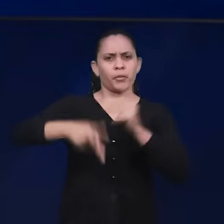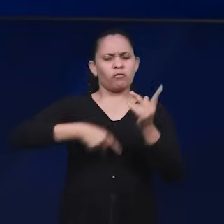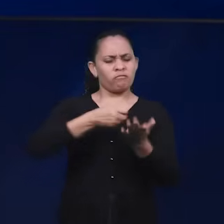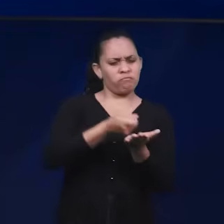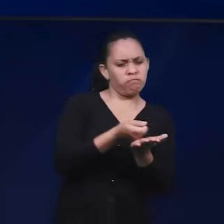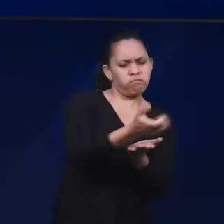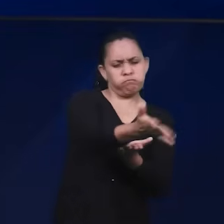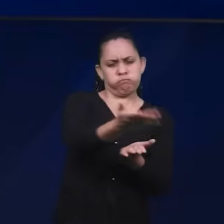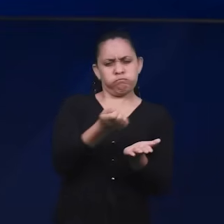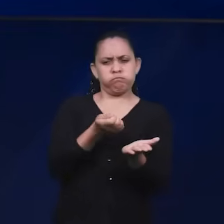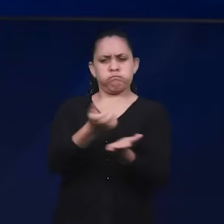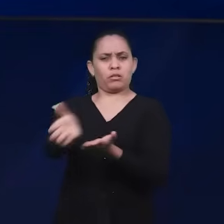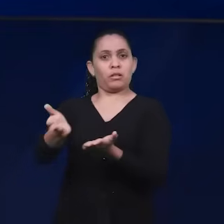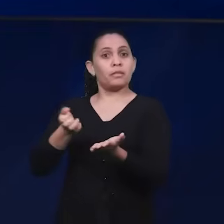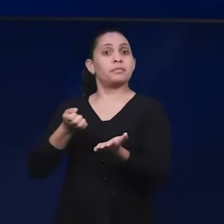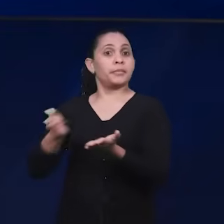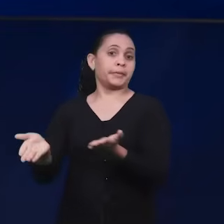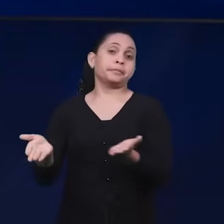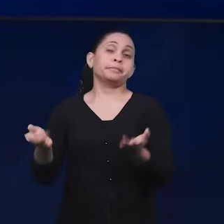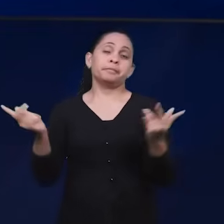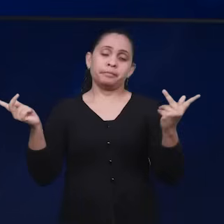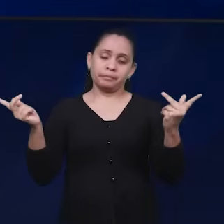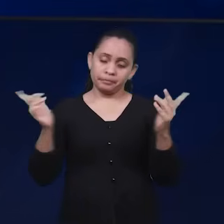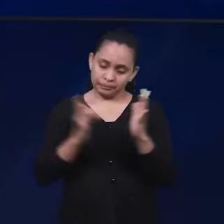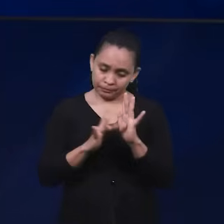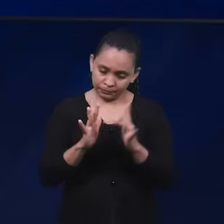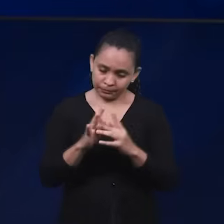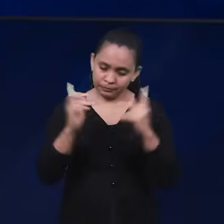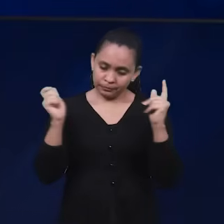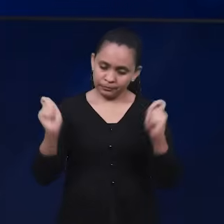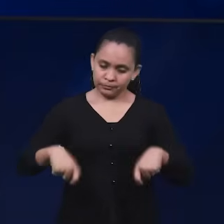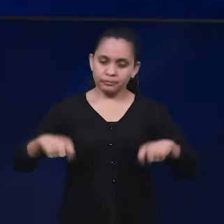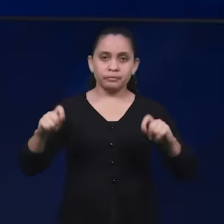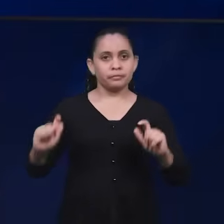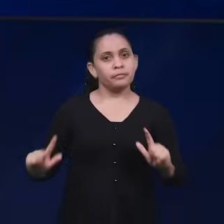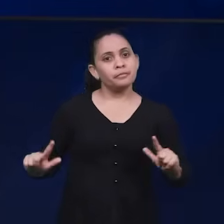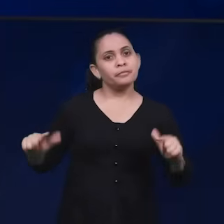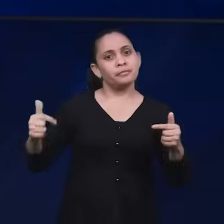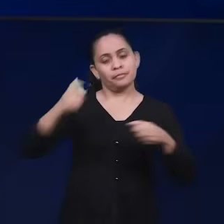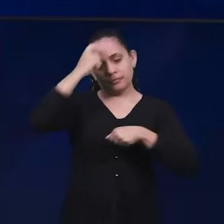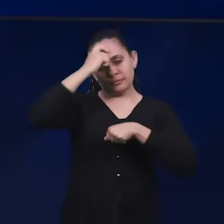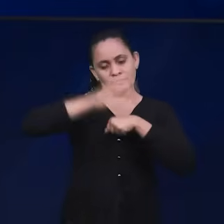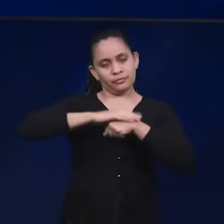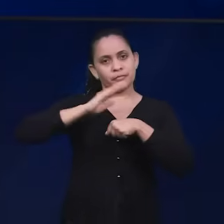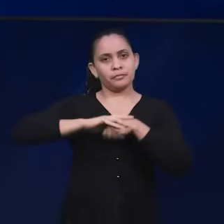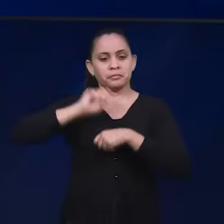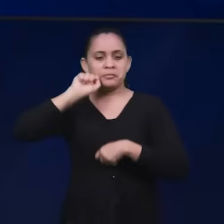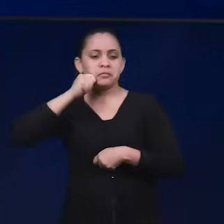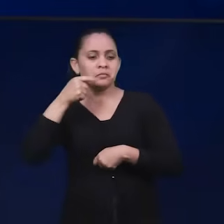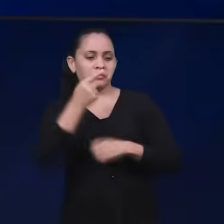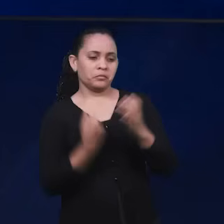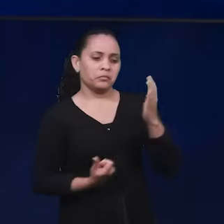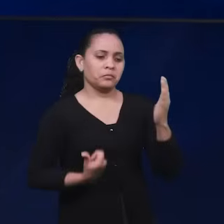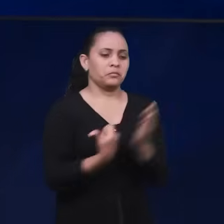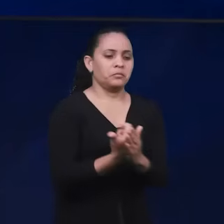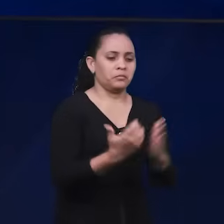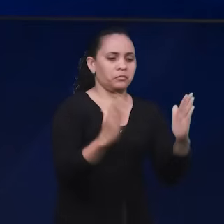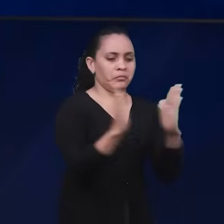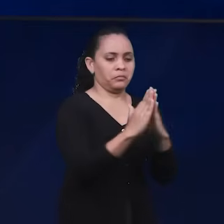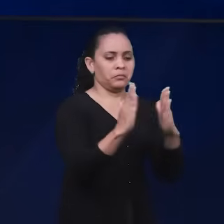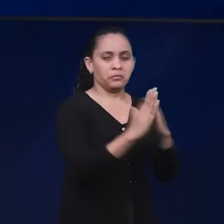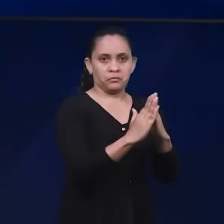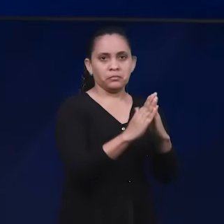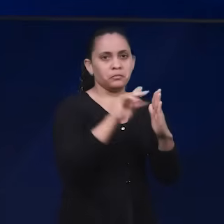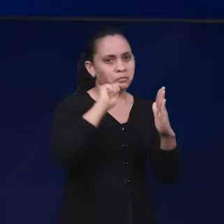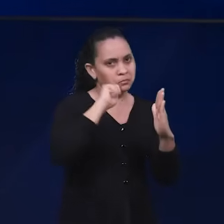aquilo era somente uma sombra do que ele realmente pode fazer, porque ele não é o pão da padaria, ele não é o pão